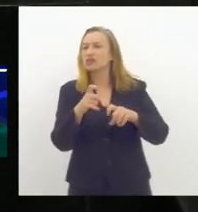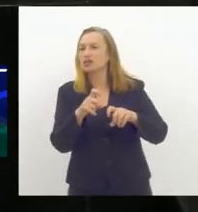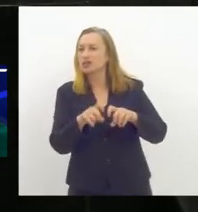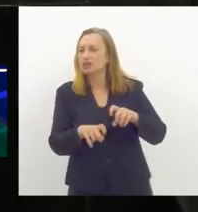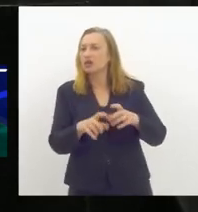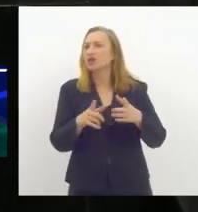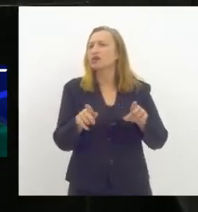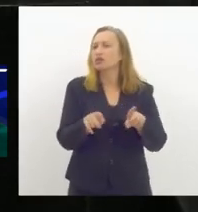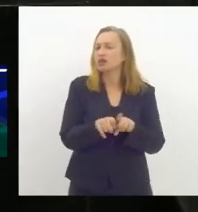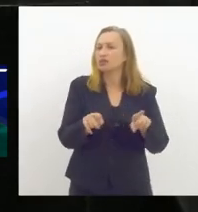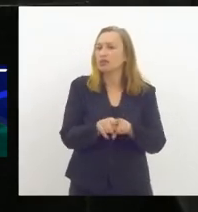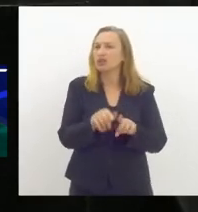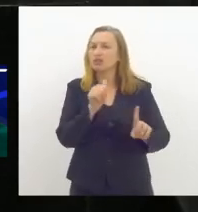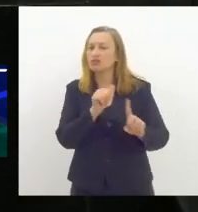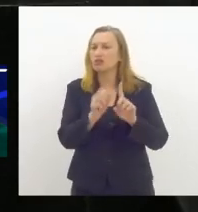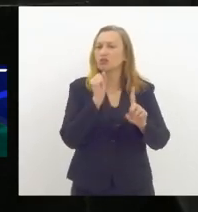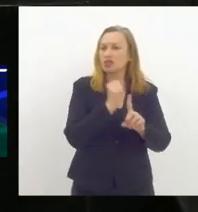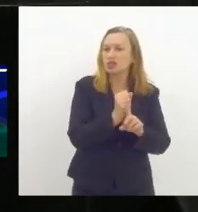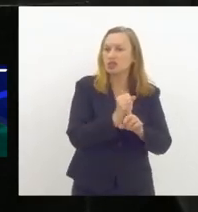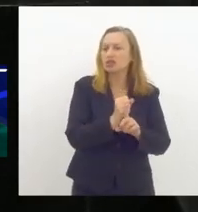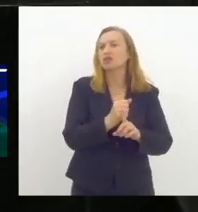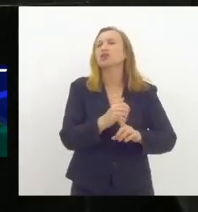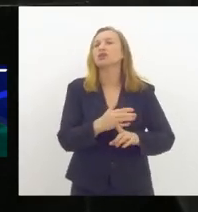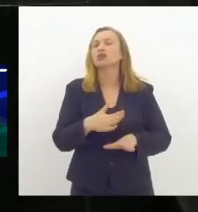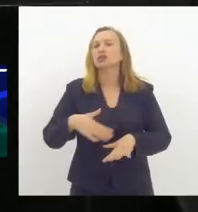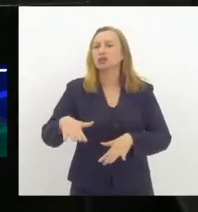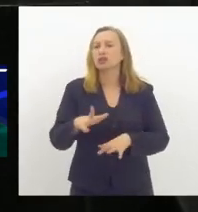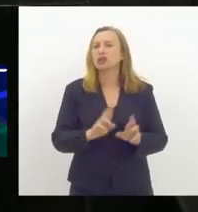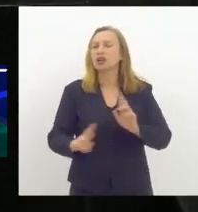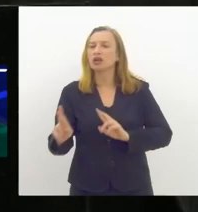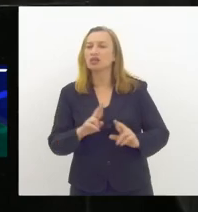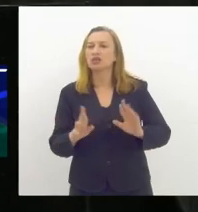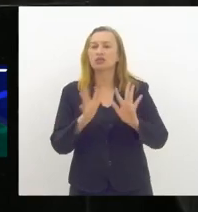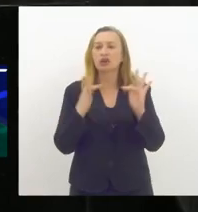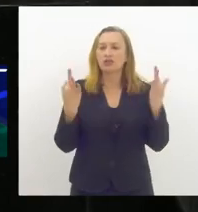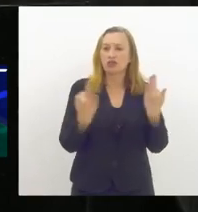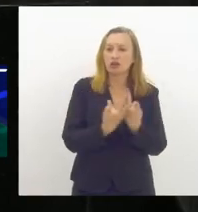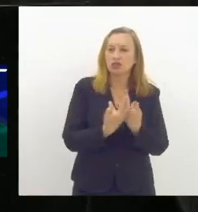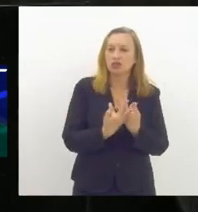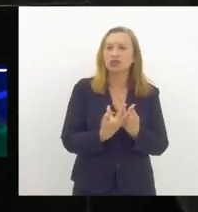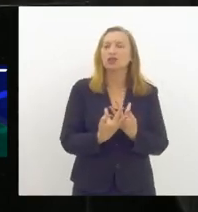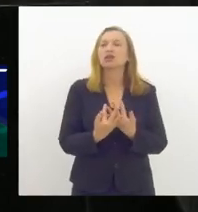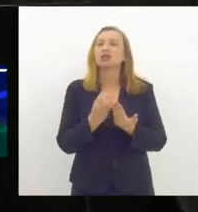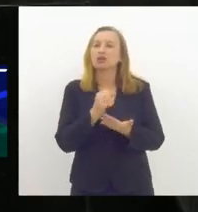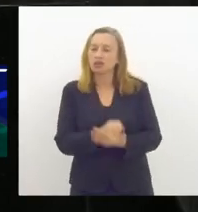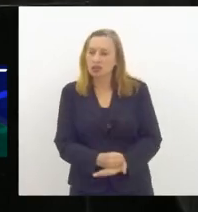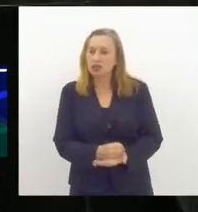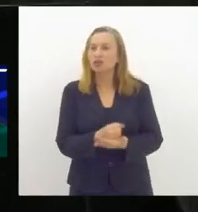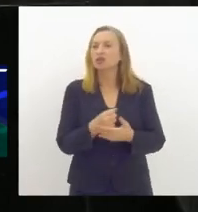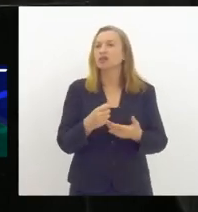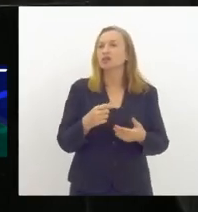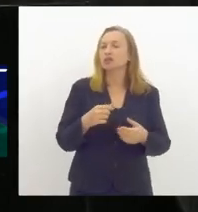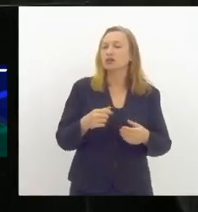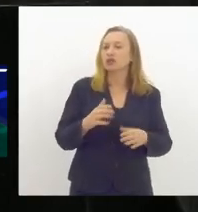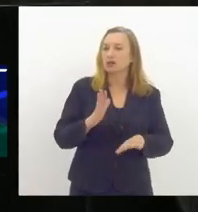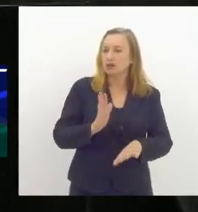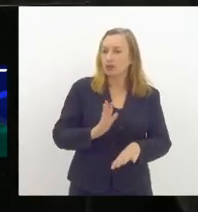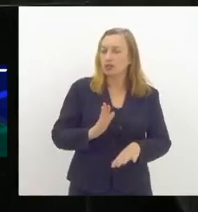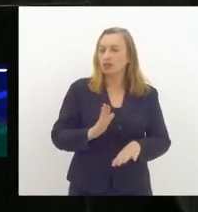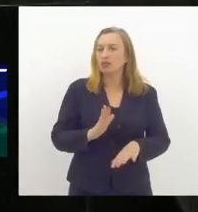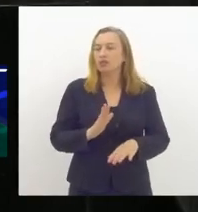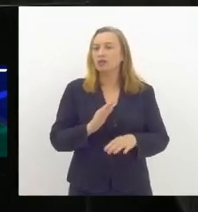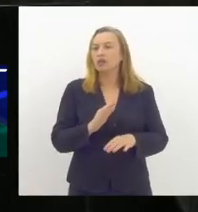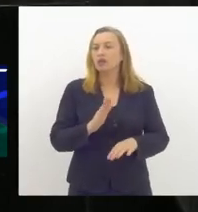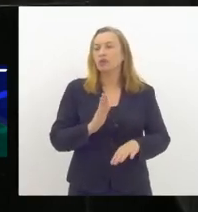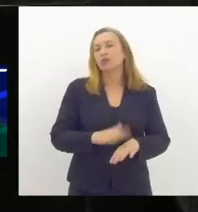e até mesmo feminicídio e no âmbito das relações familiares a carga ainda é muito maior